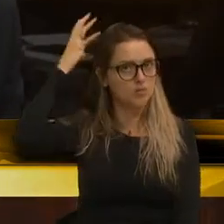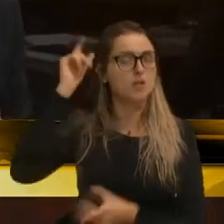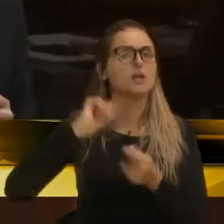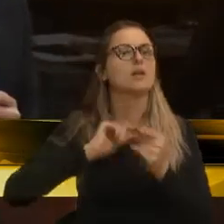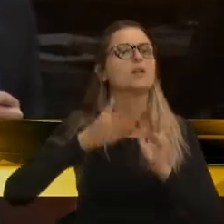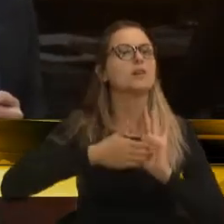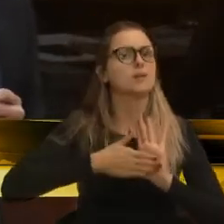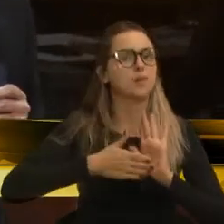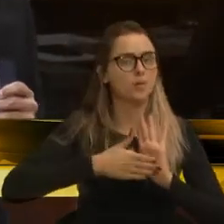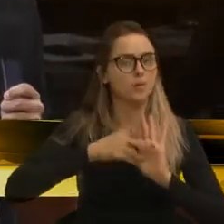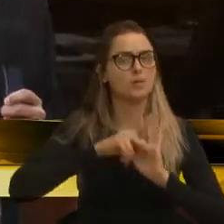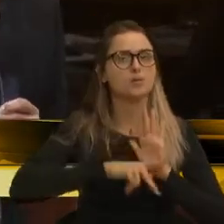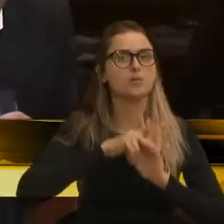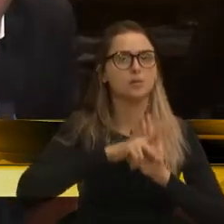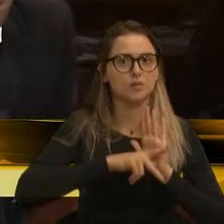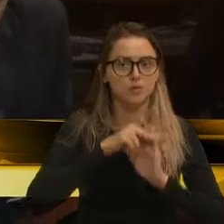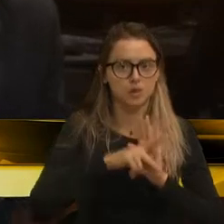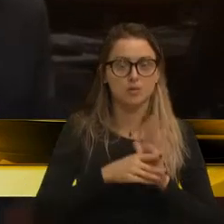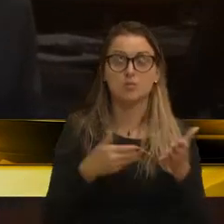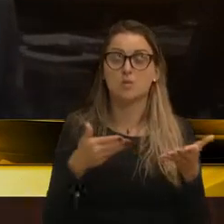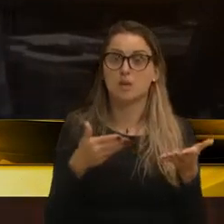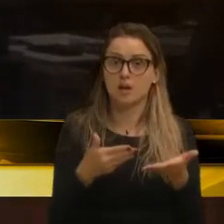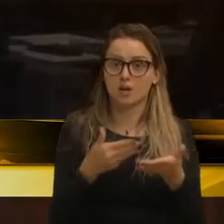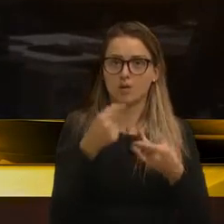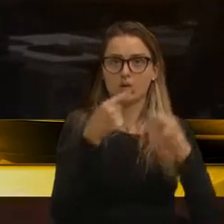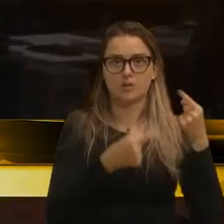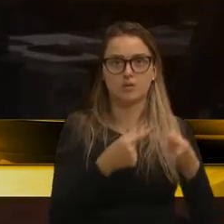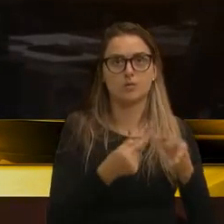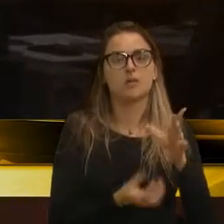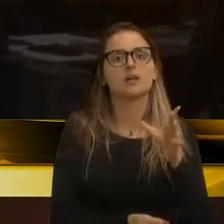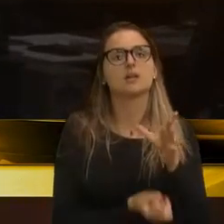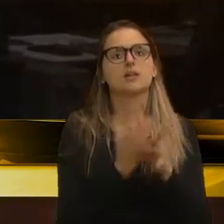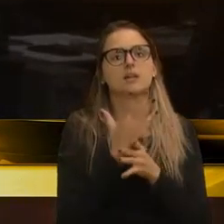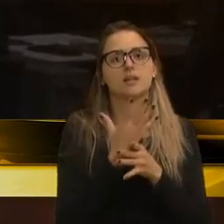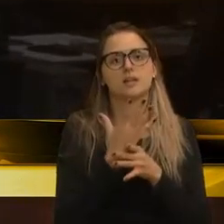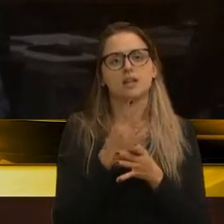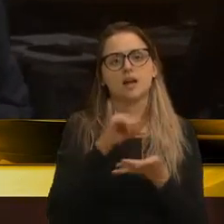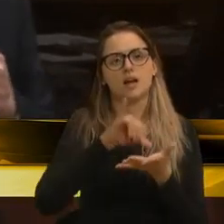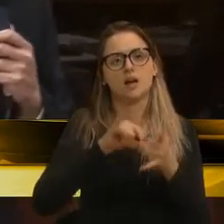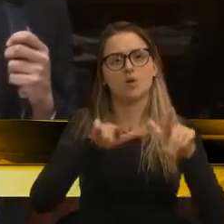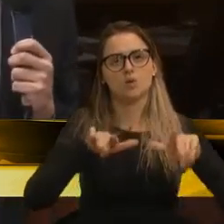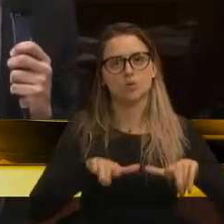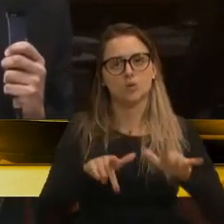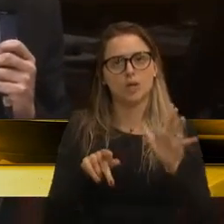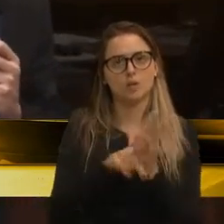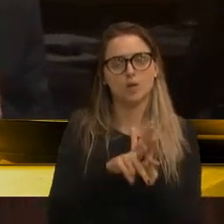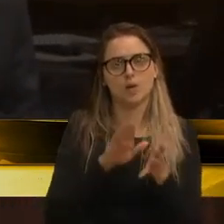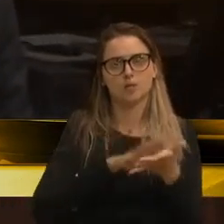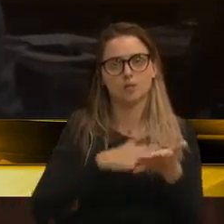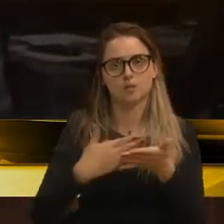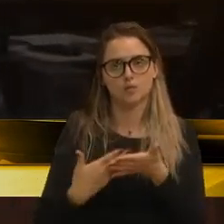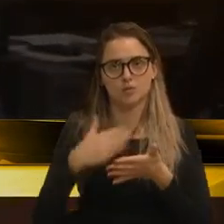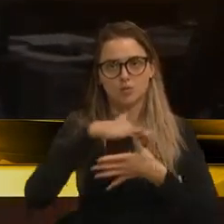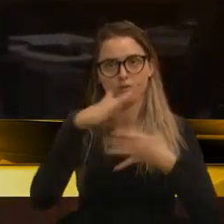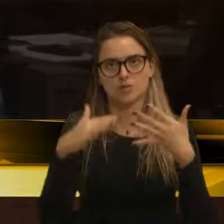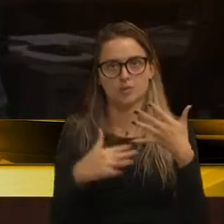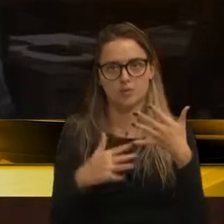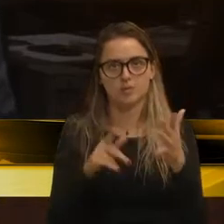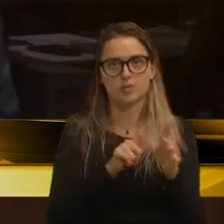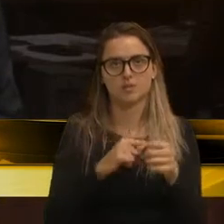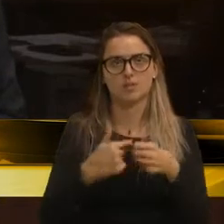pautar esse projeto que está em tela agora, que é que cria a Central de Intérpretes de Libras no